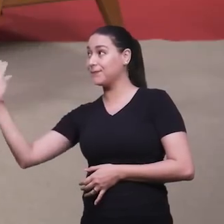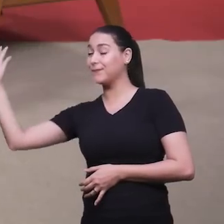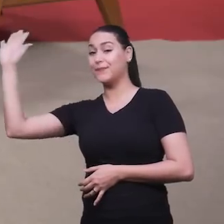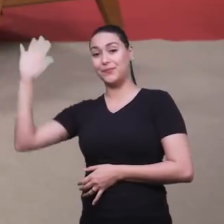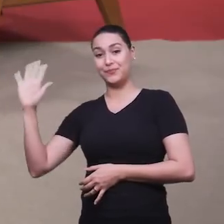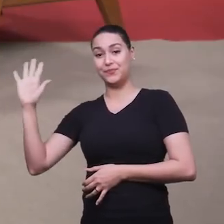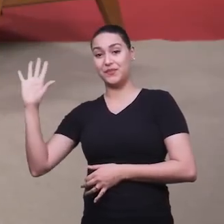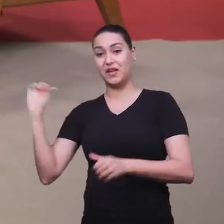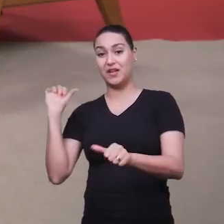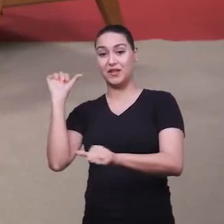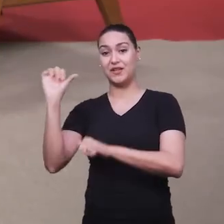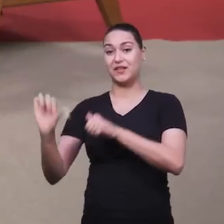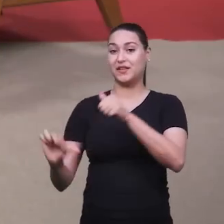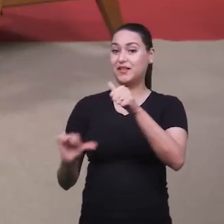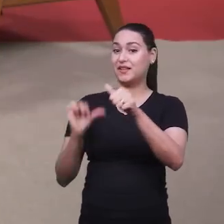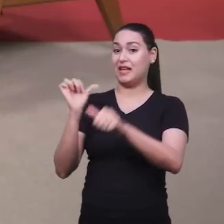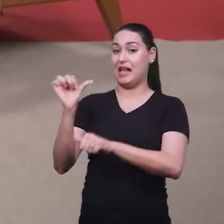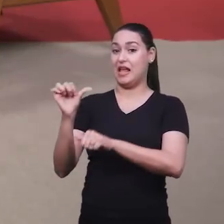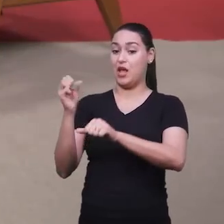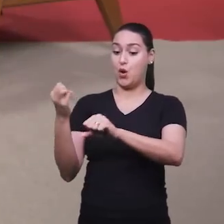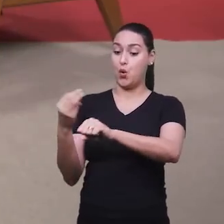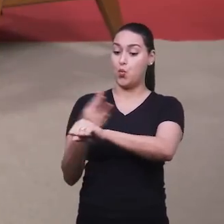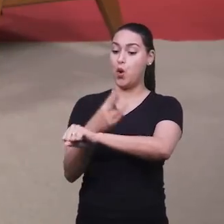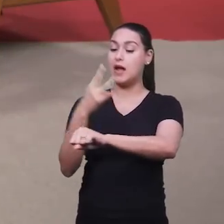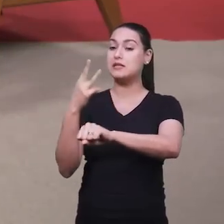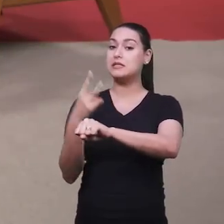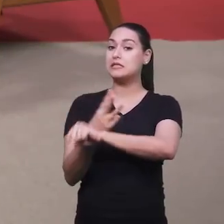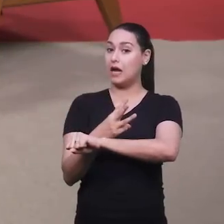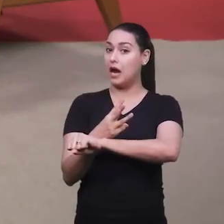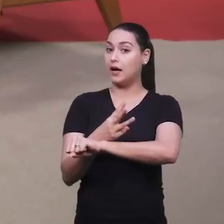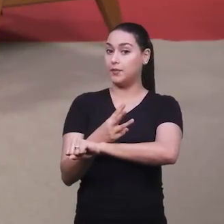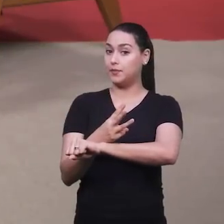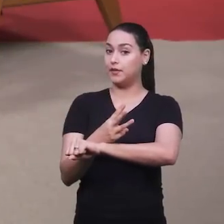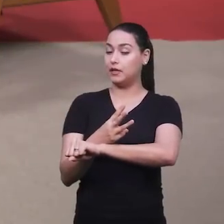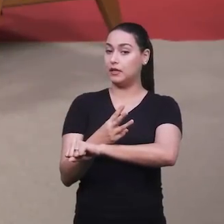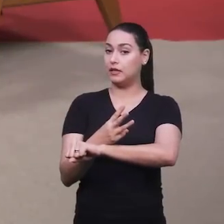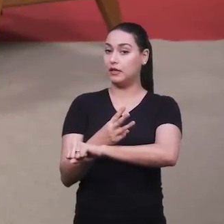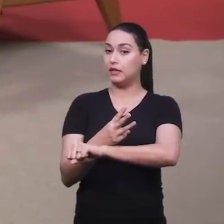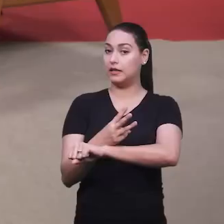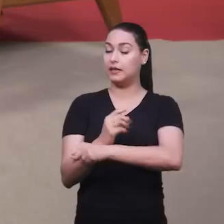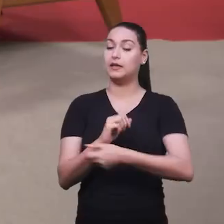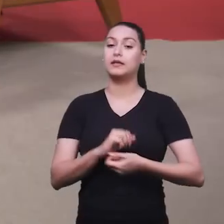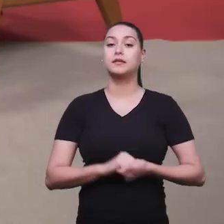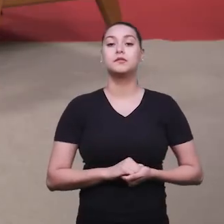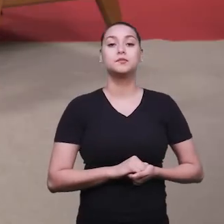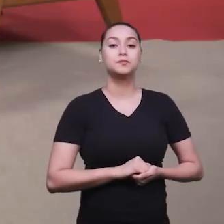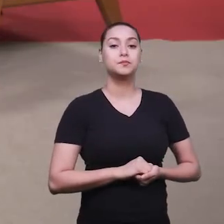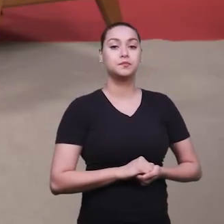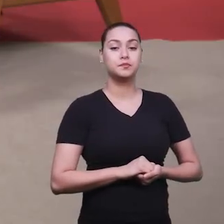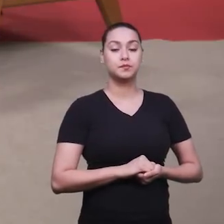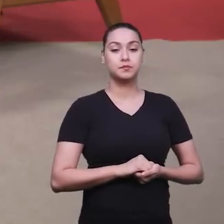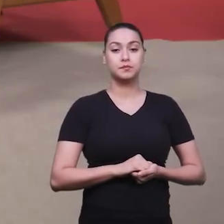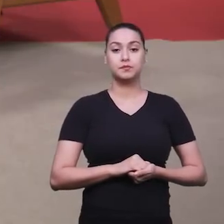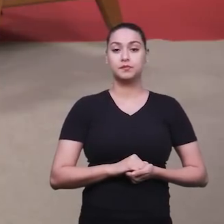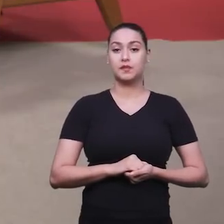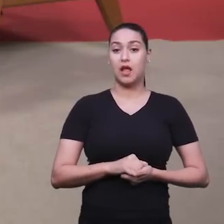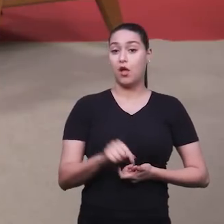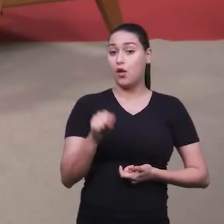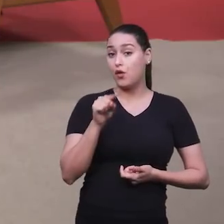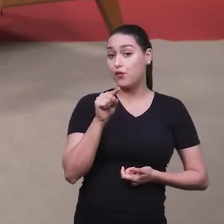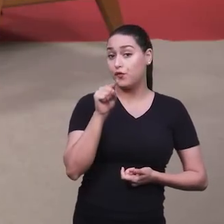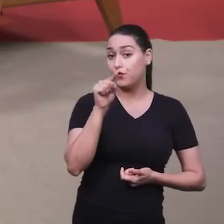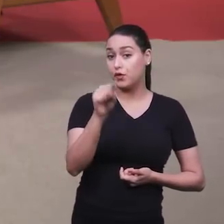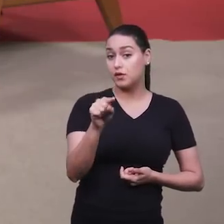você apontando a câmera do seu celular, vai ser direcionado para o número do WhatsApp e lá estará uma questão,